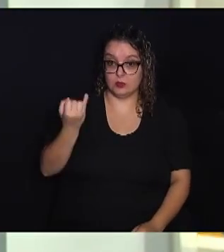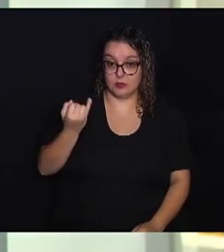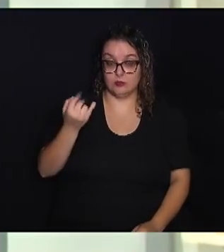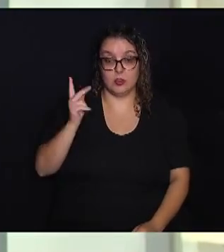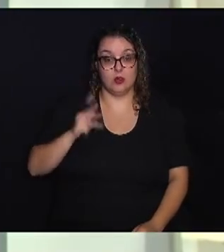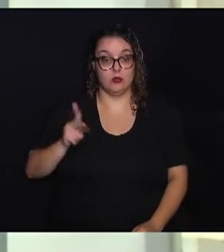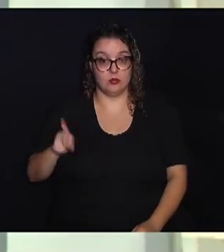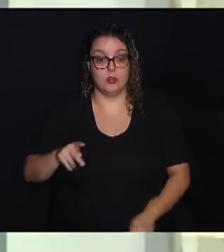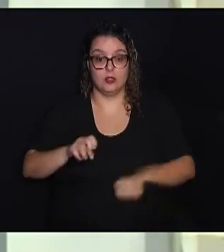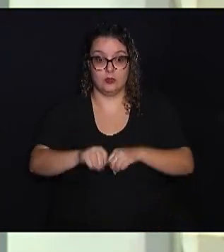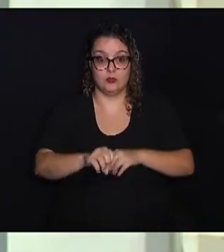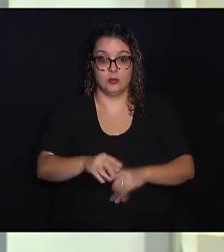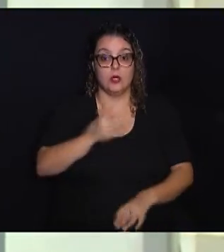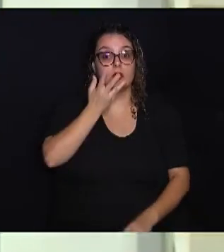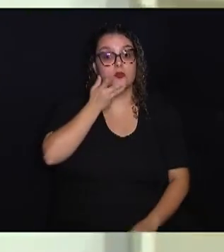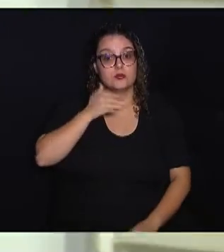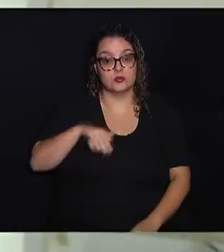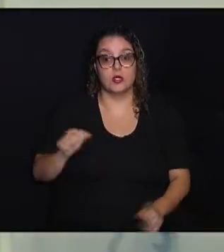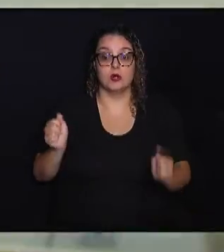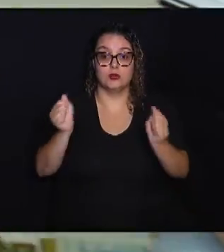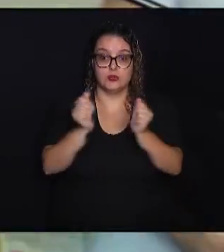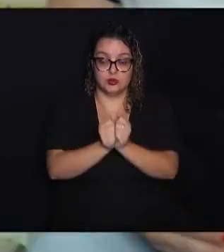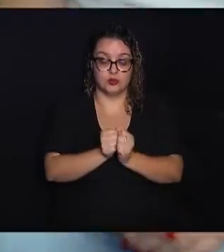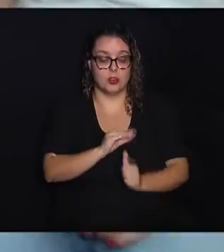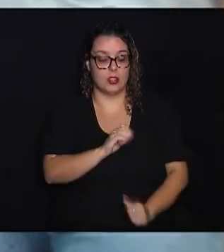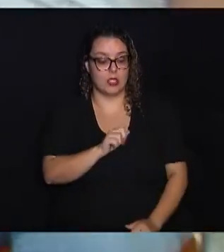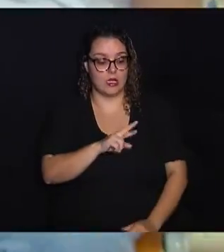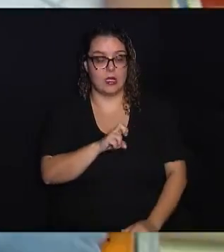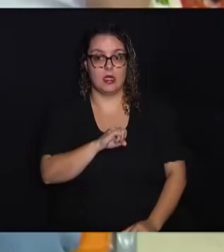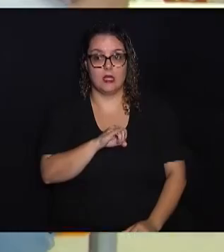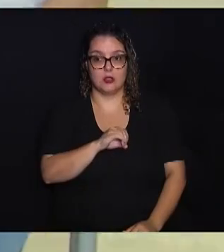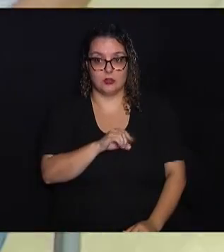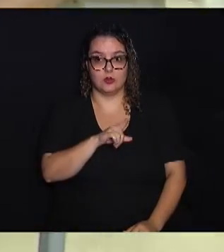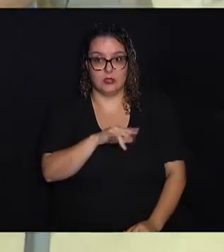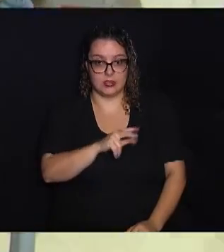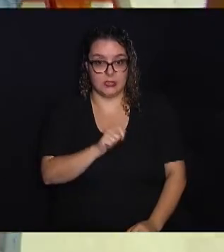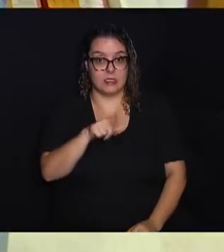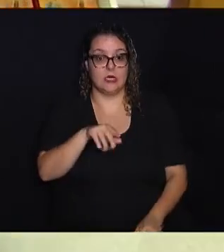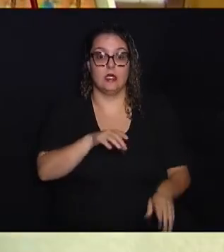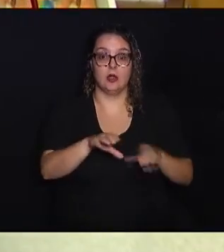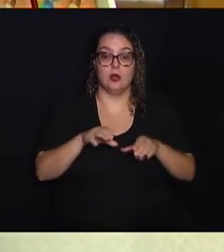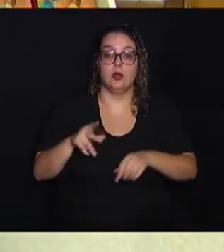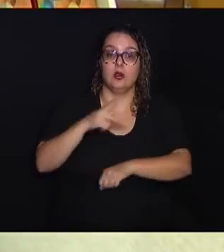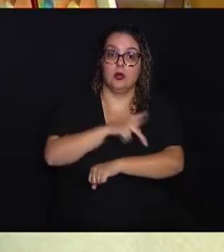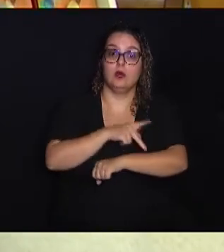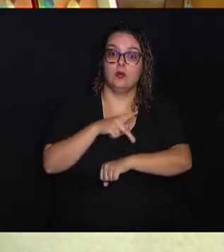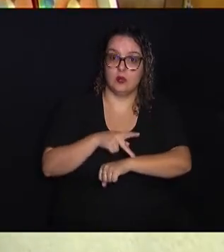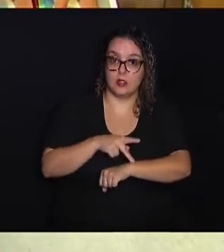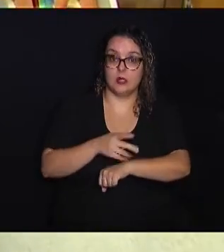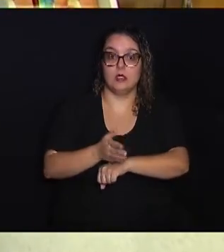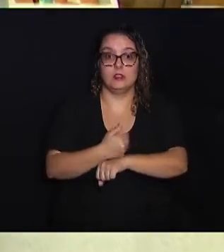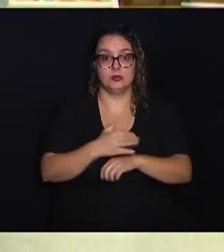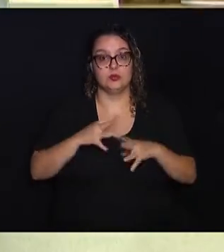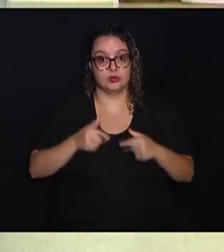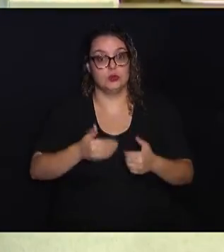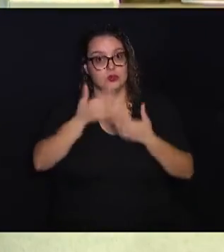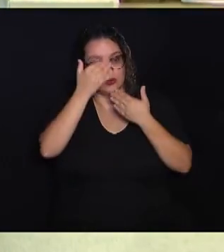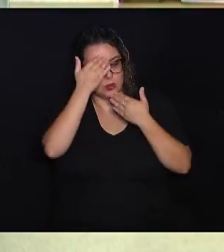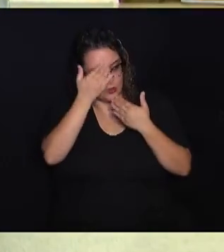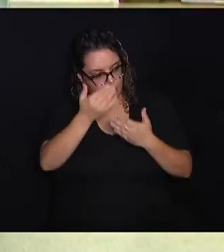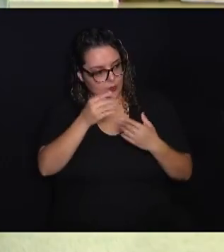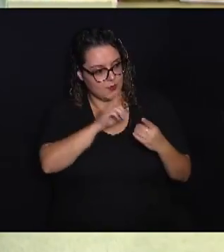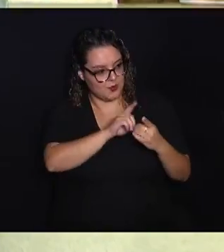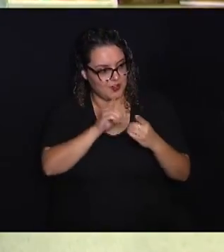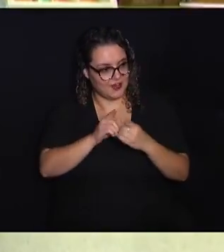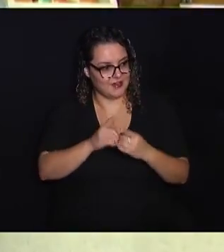professor na educação infantil. Estou aqui com a Carolina Caprio, que é coordenadora pedagógica. Antes de mais nada, muito obrigado por atender a